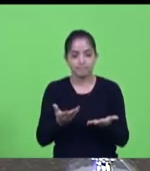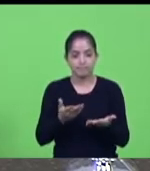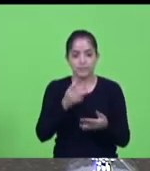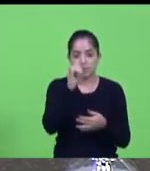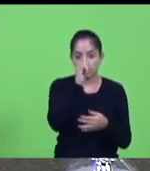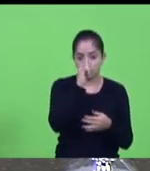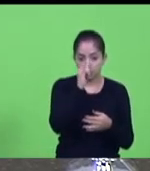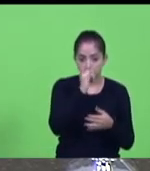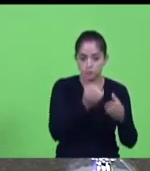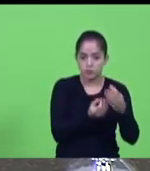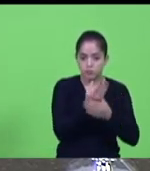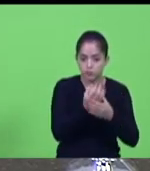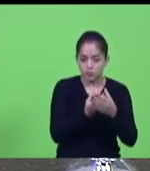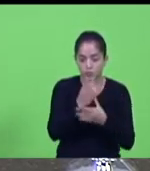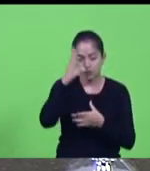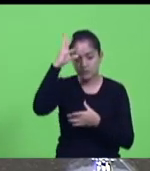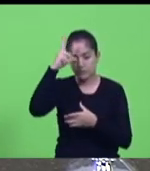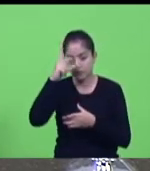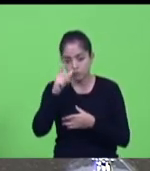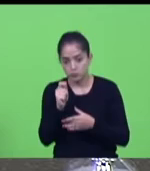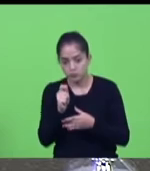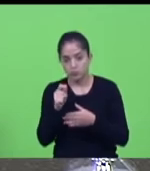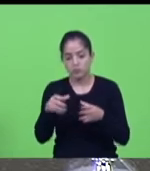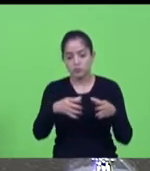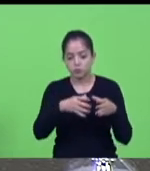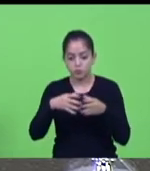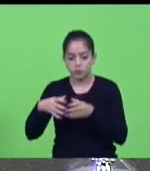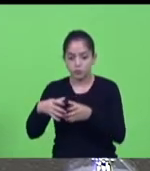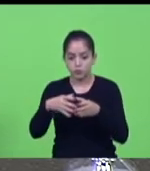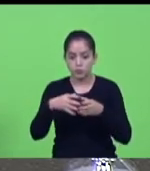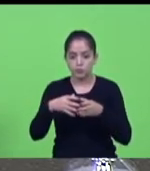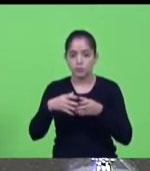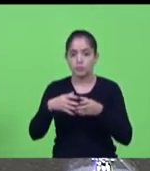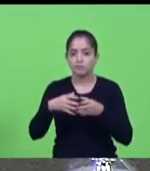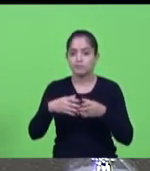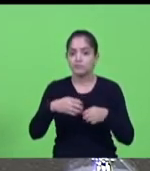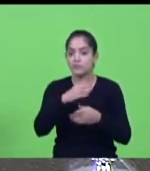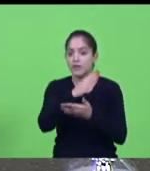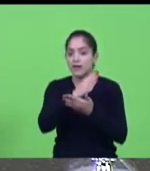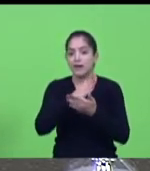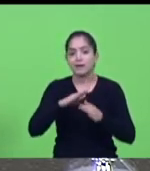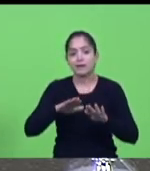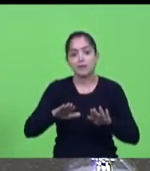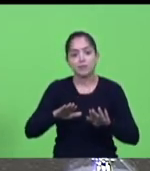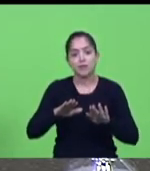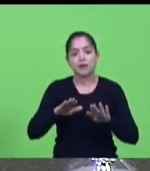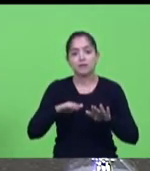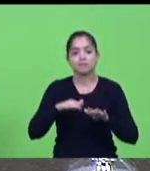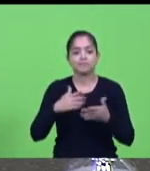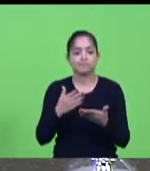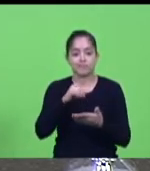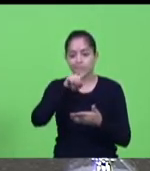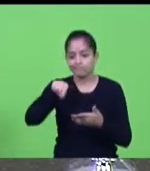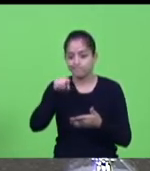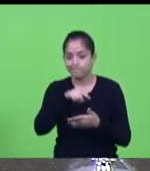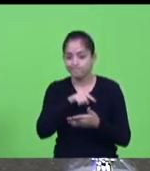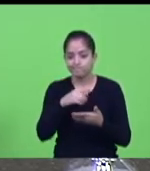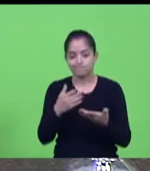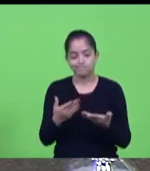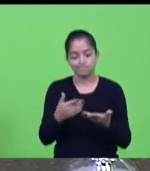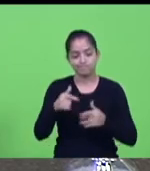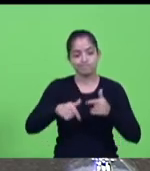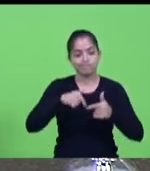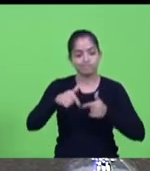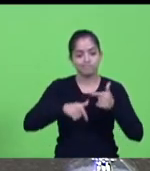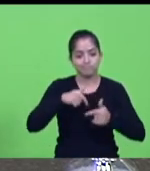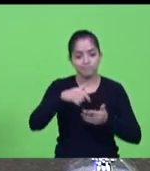suinocultores e avicultores teriam que encerrar suas atividades,